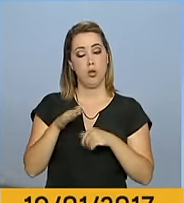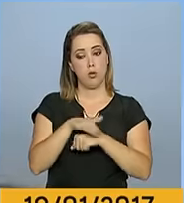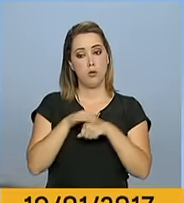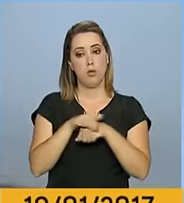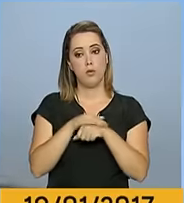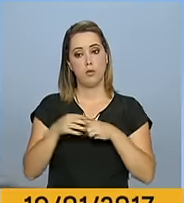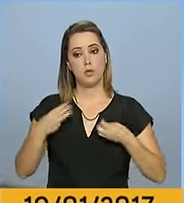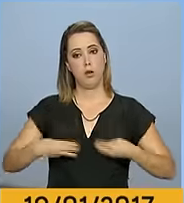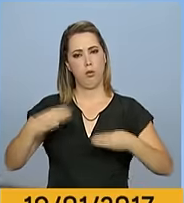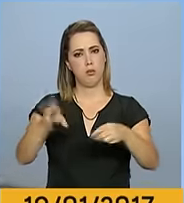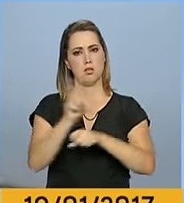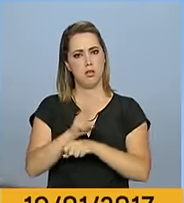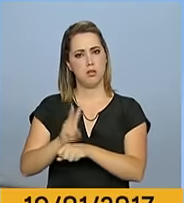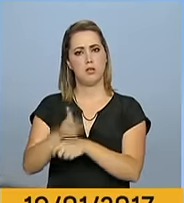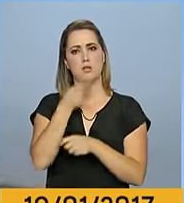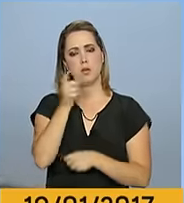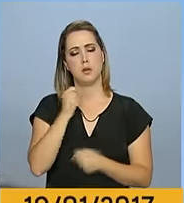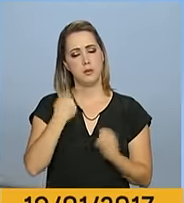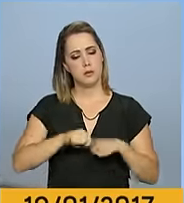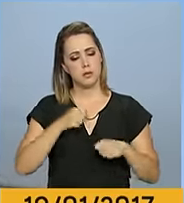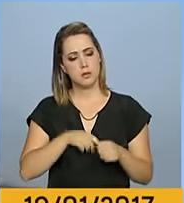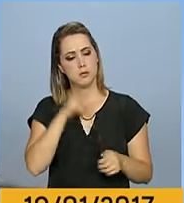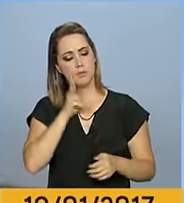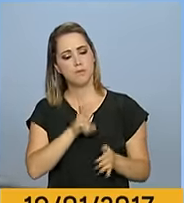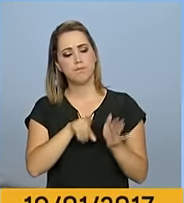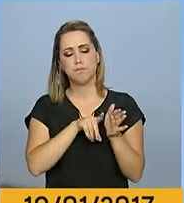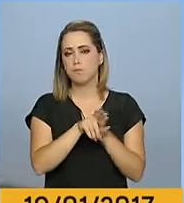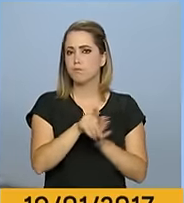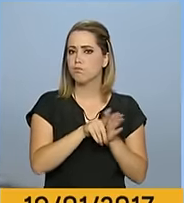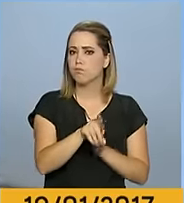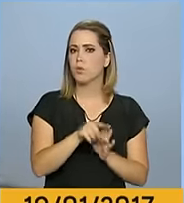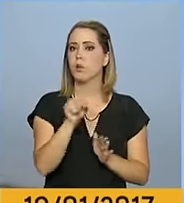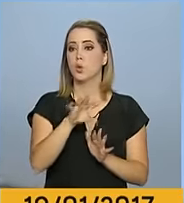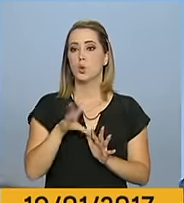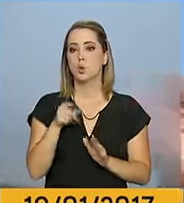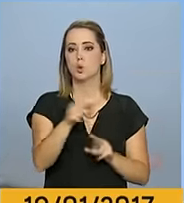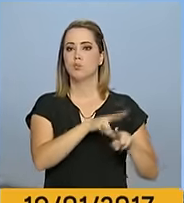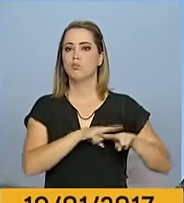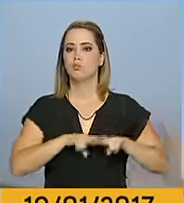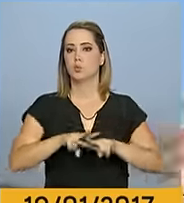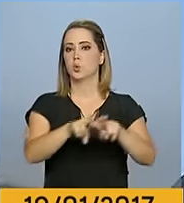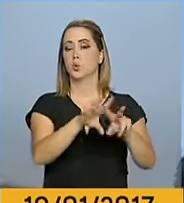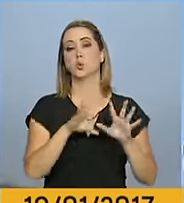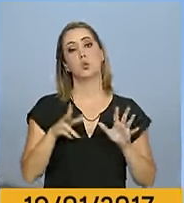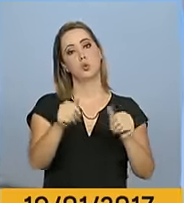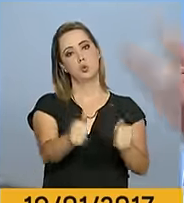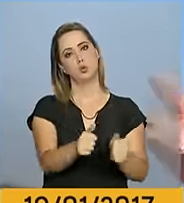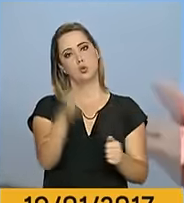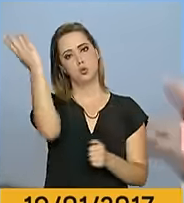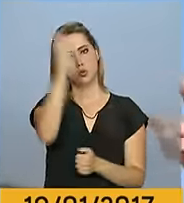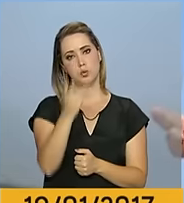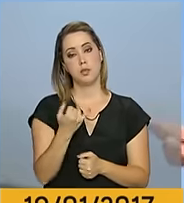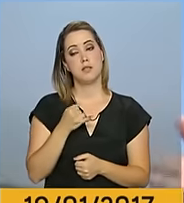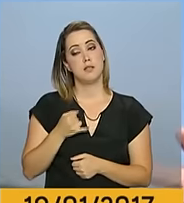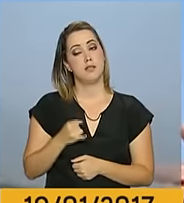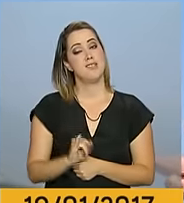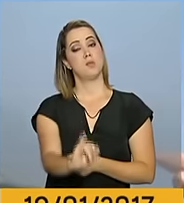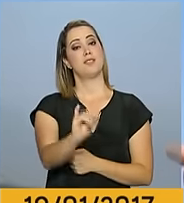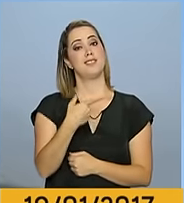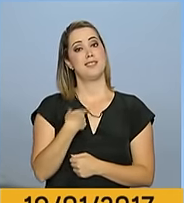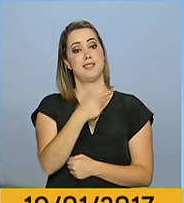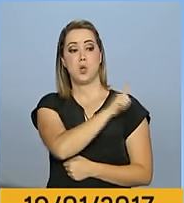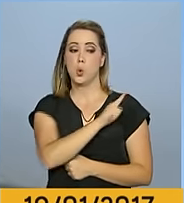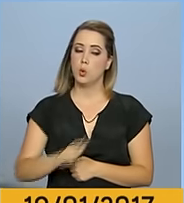que vocês façam as inspeções nos presídios de todo o Brasil, naturalmente, quando o governador